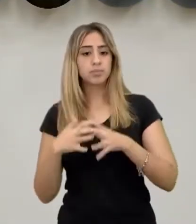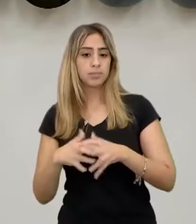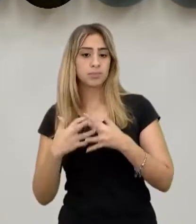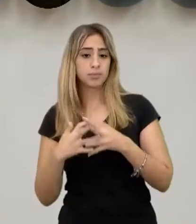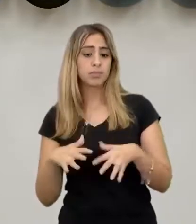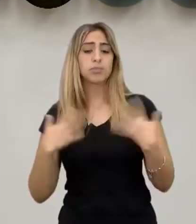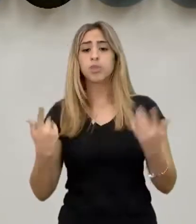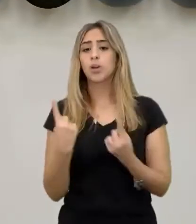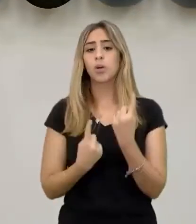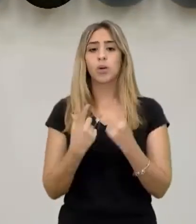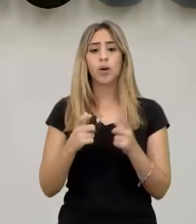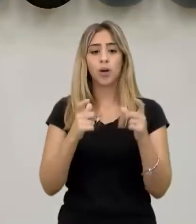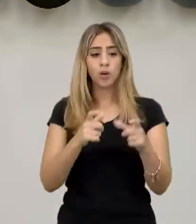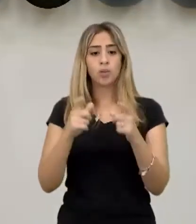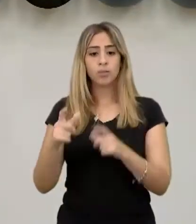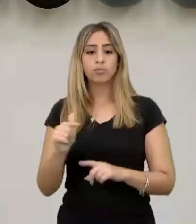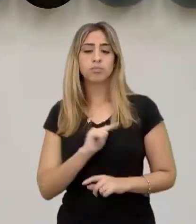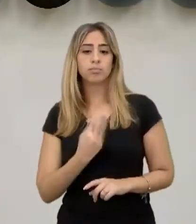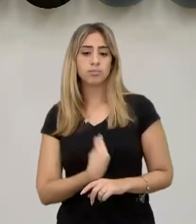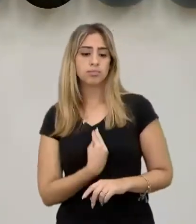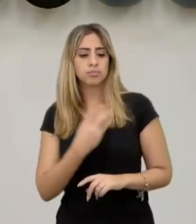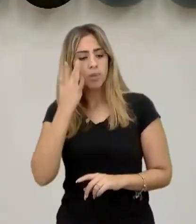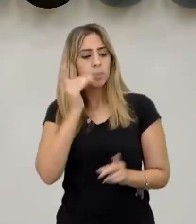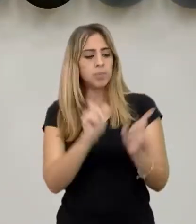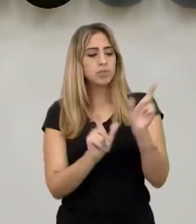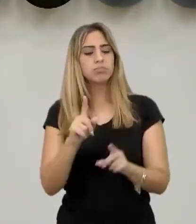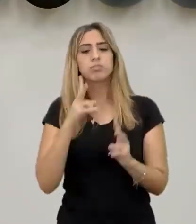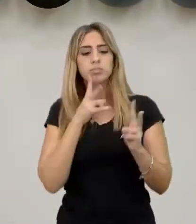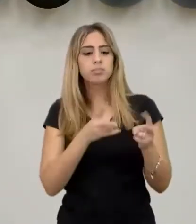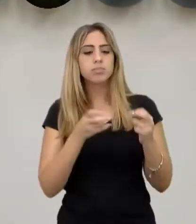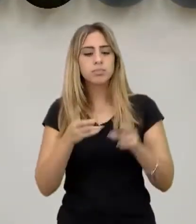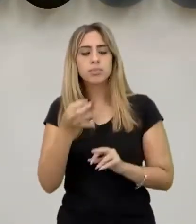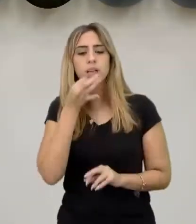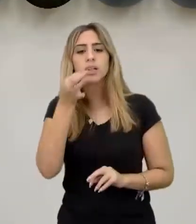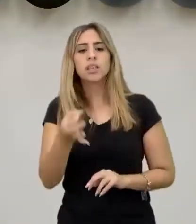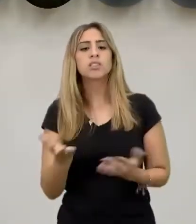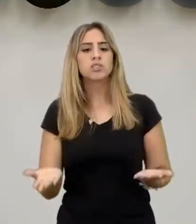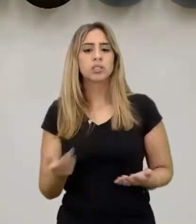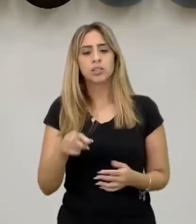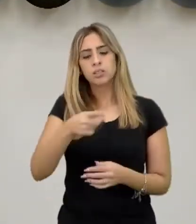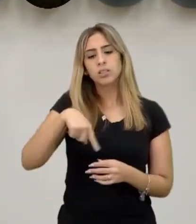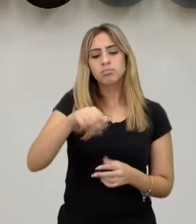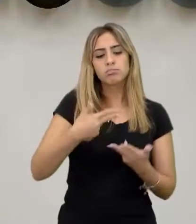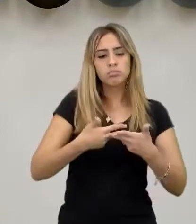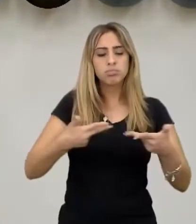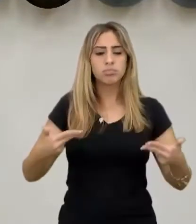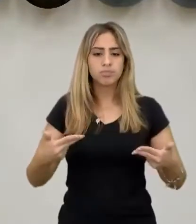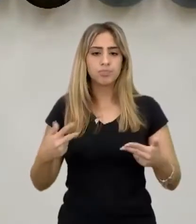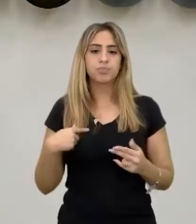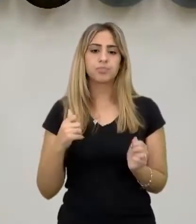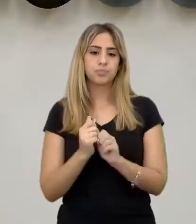então qual é o lugar deste indivíduo, né, a percepção crítica desse